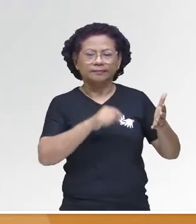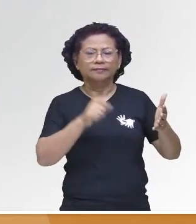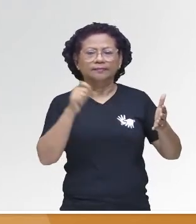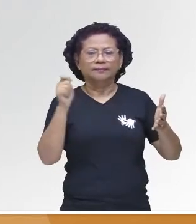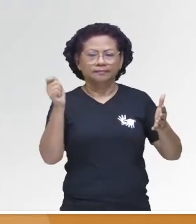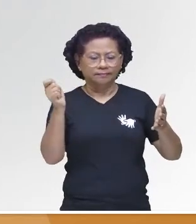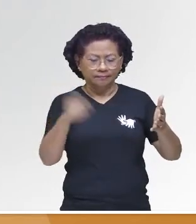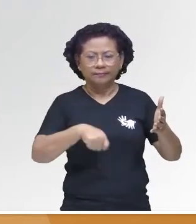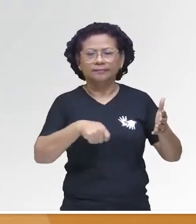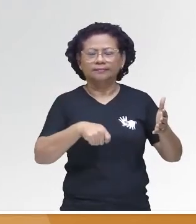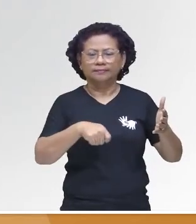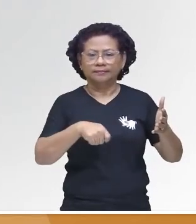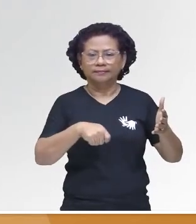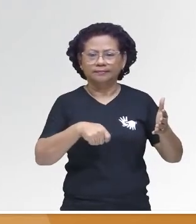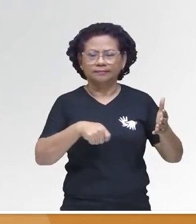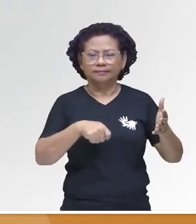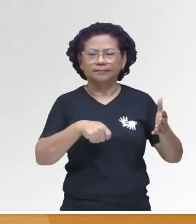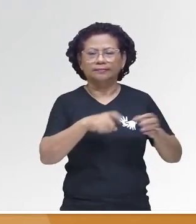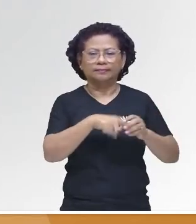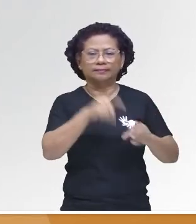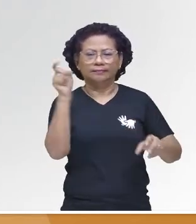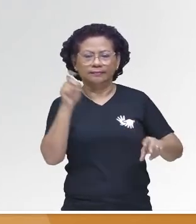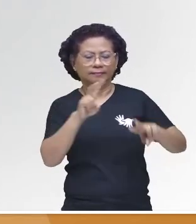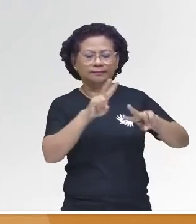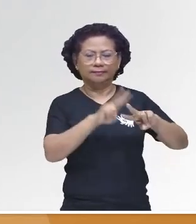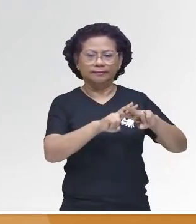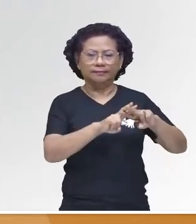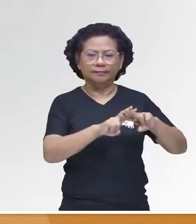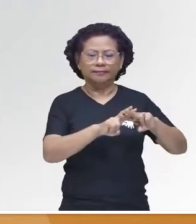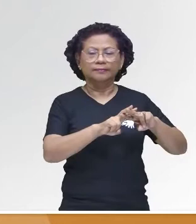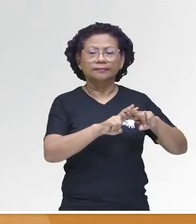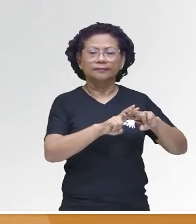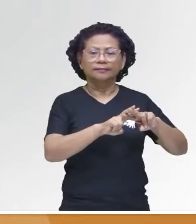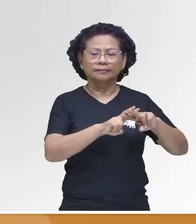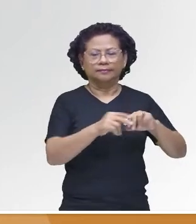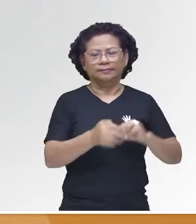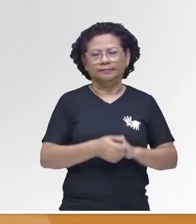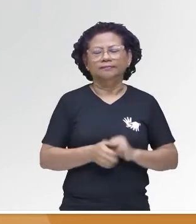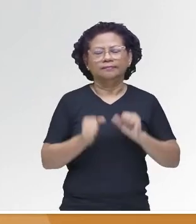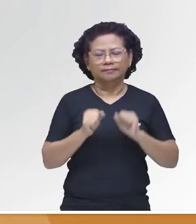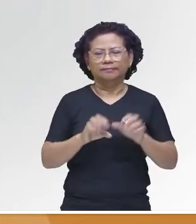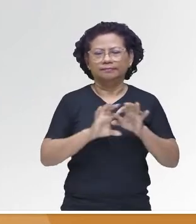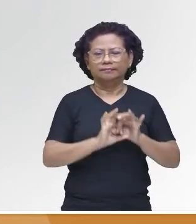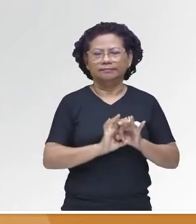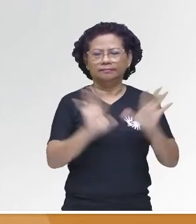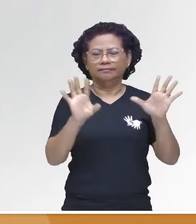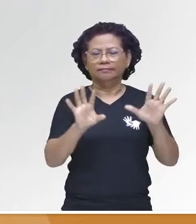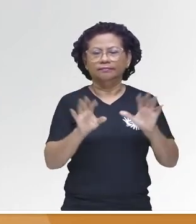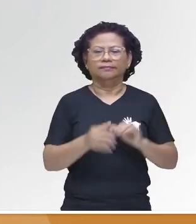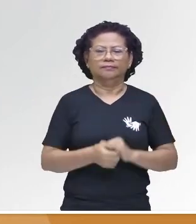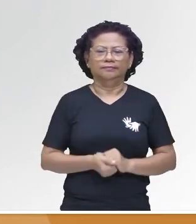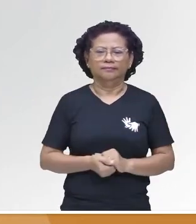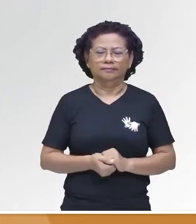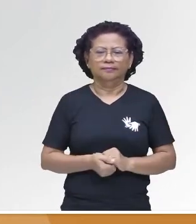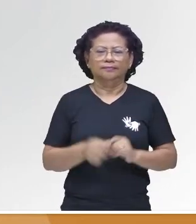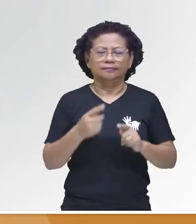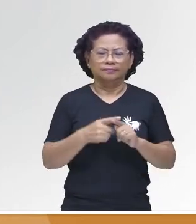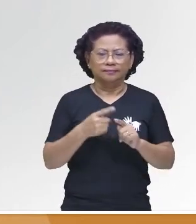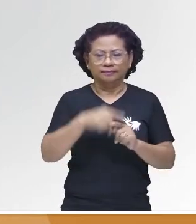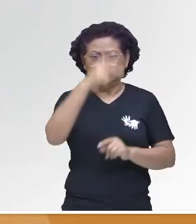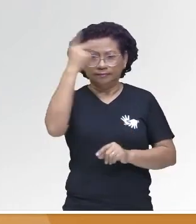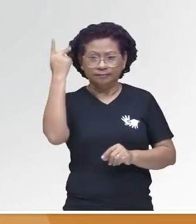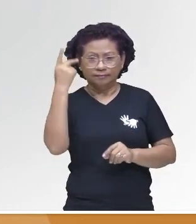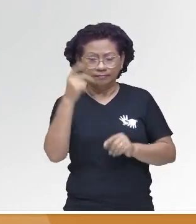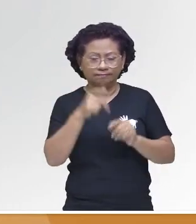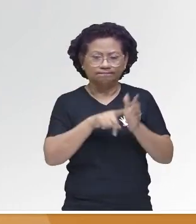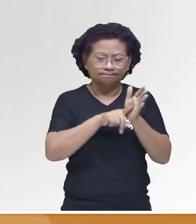em liberdade. Habeas corpus é uma ferramenta jurídica que permite que aquele que está sendo investigado por um